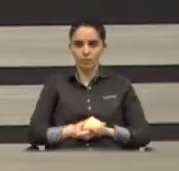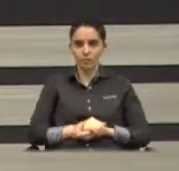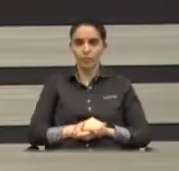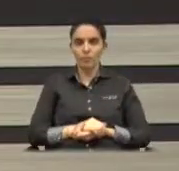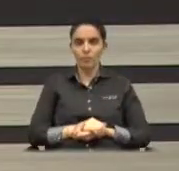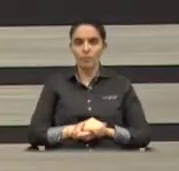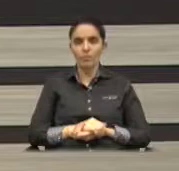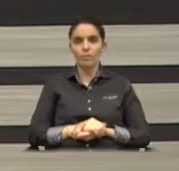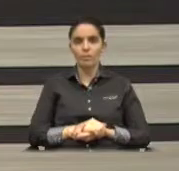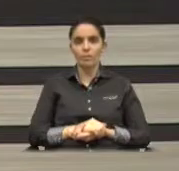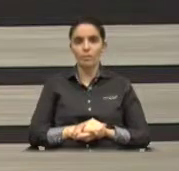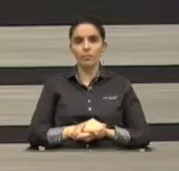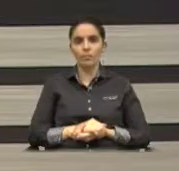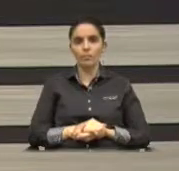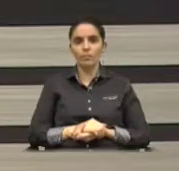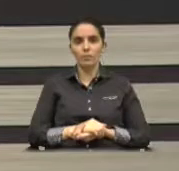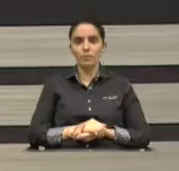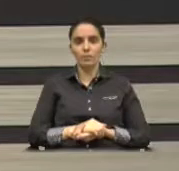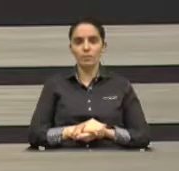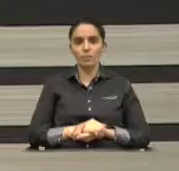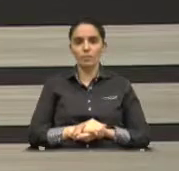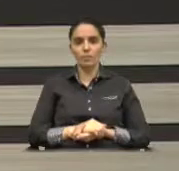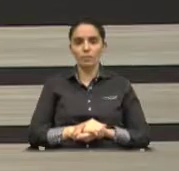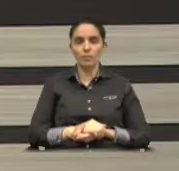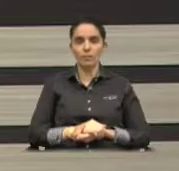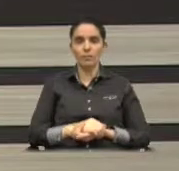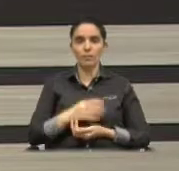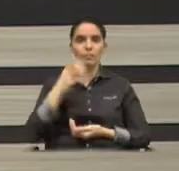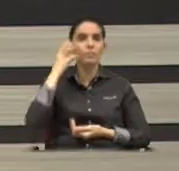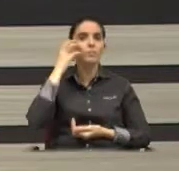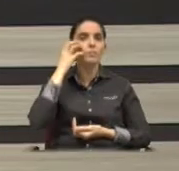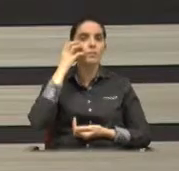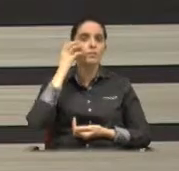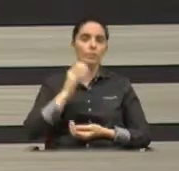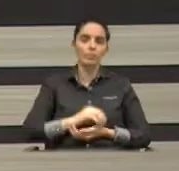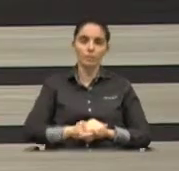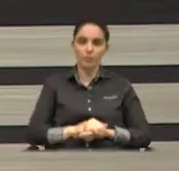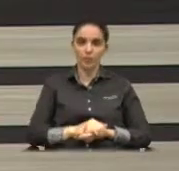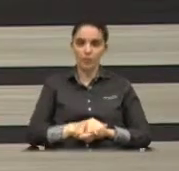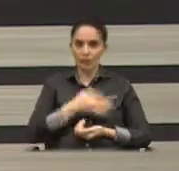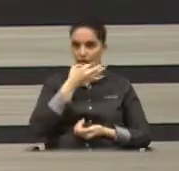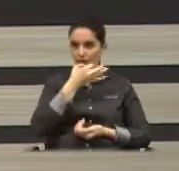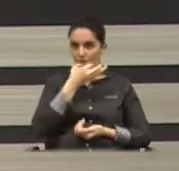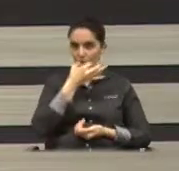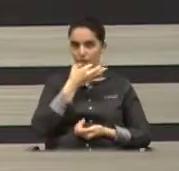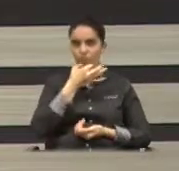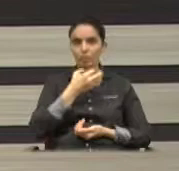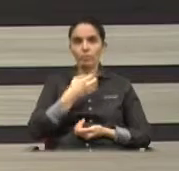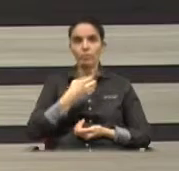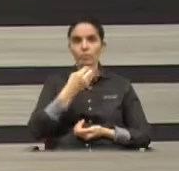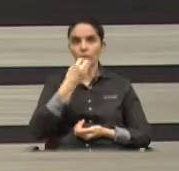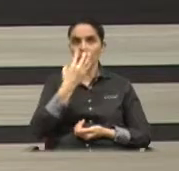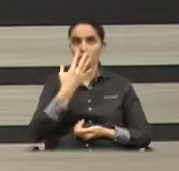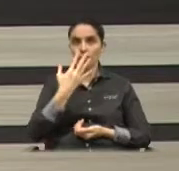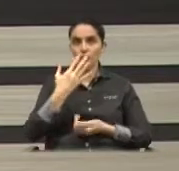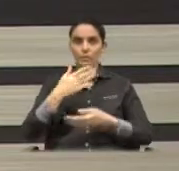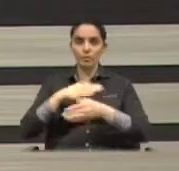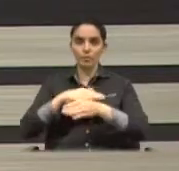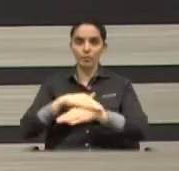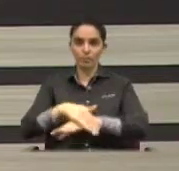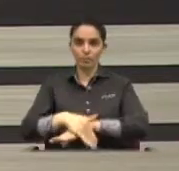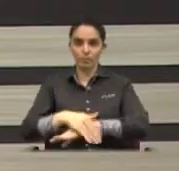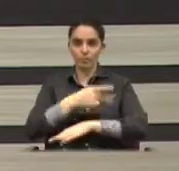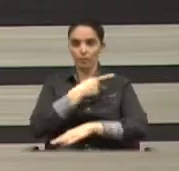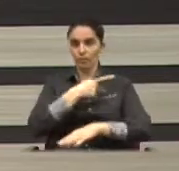Eu quero discutir, senhora presidente. Com a palavra, o vereador Marcelo Ross. Boa noite, senhora presidente, nobres